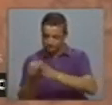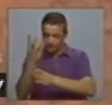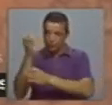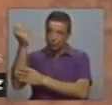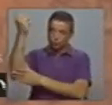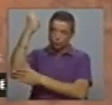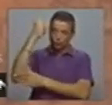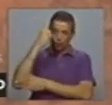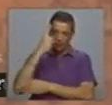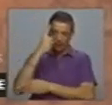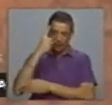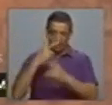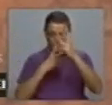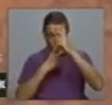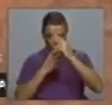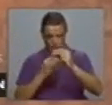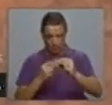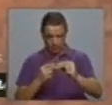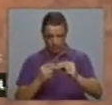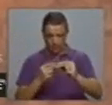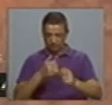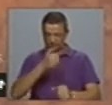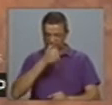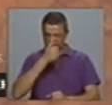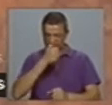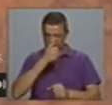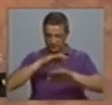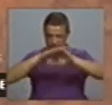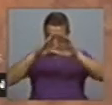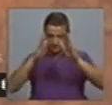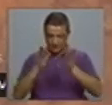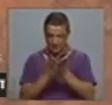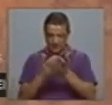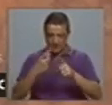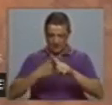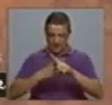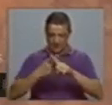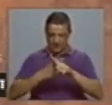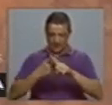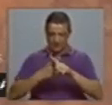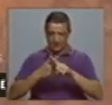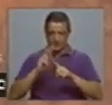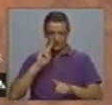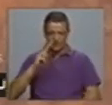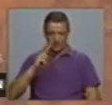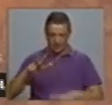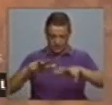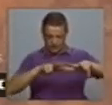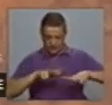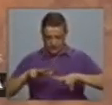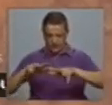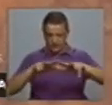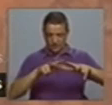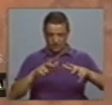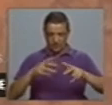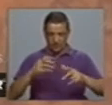exclusivamente quando a Lua está na sua fase de Lua cheia. E eu acho que é particularmente interessante esta ilusão. Este vídeo não foi acelerado, isto é